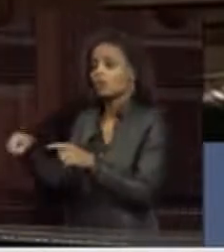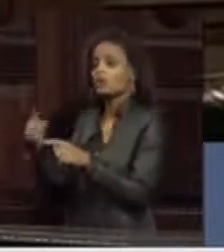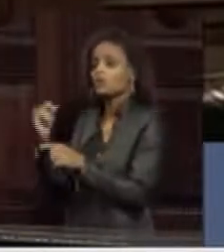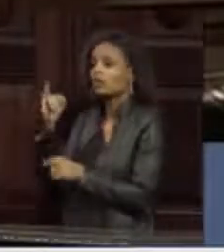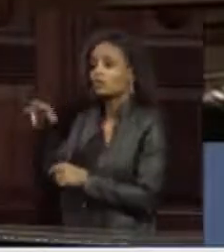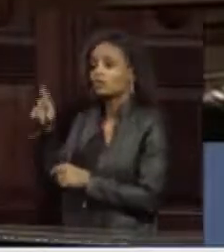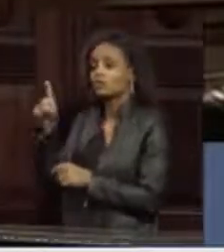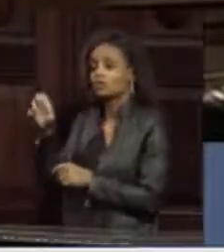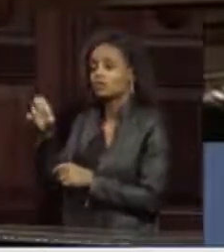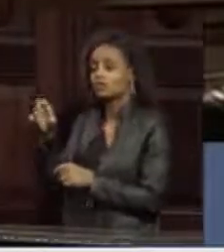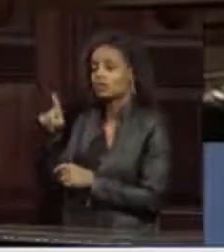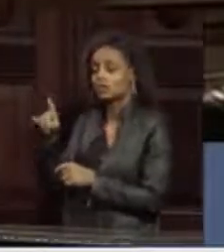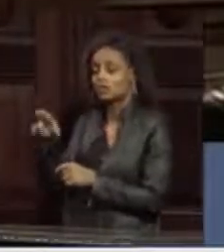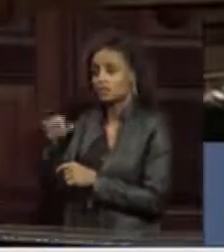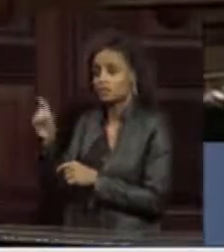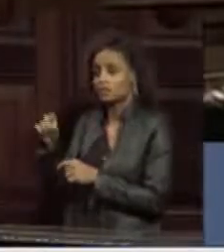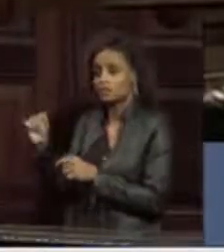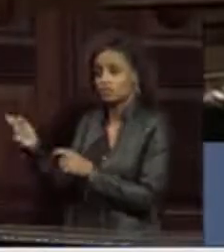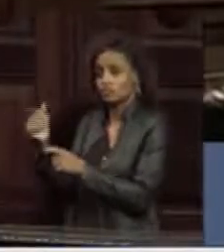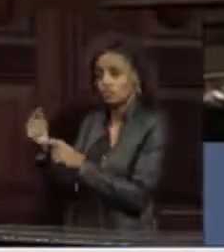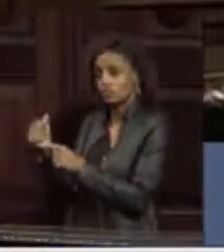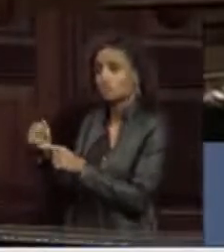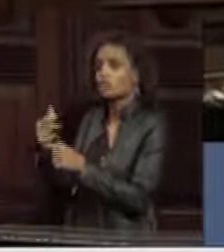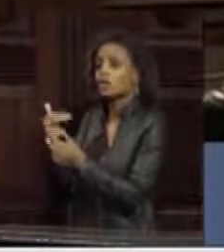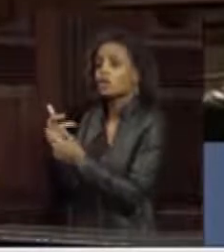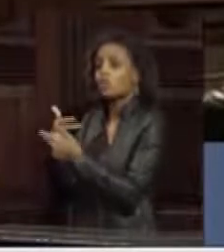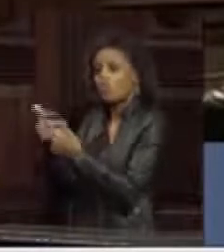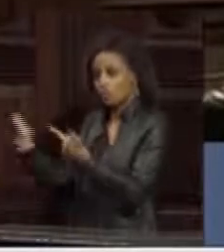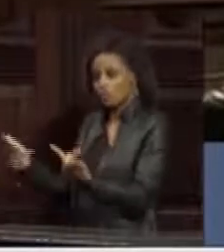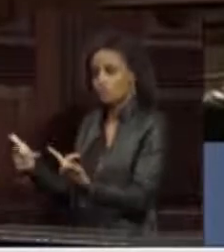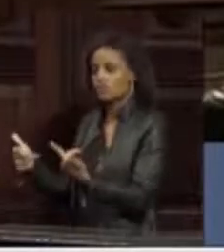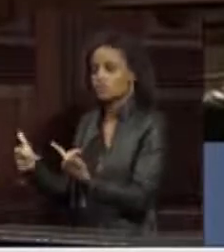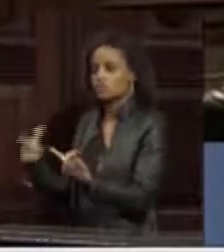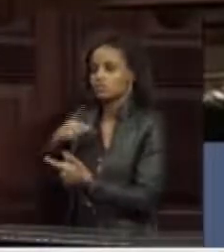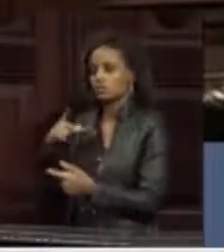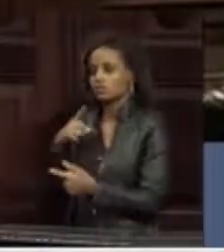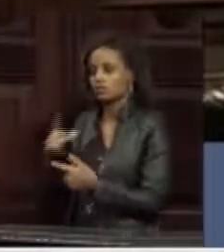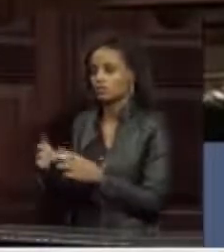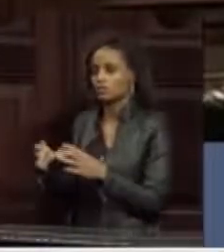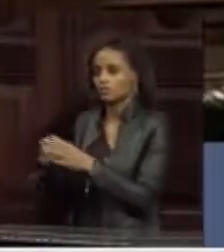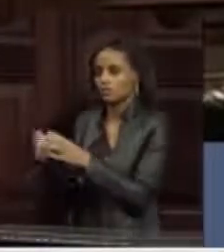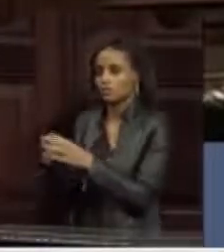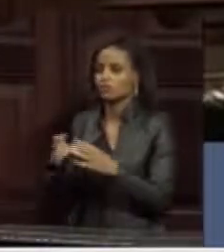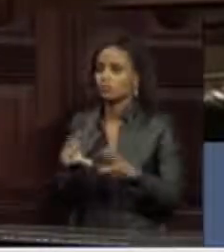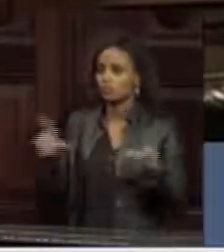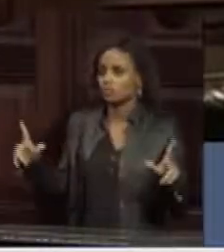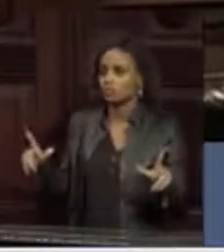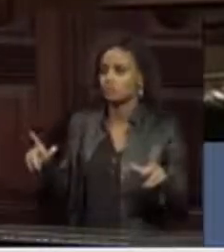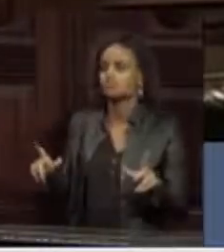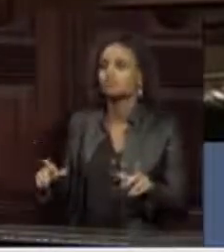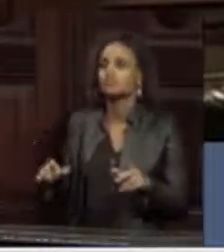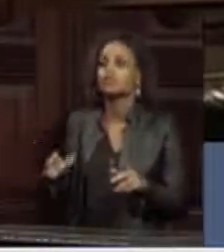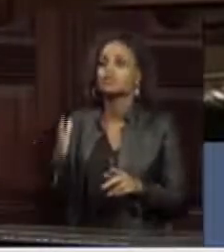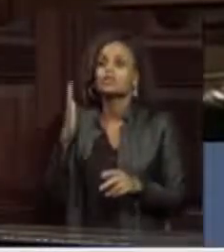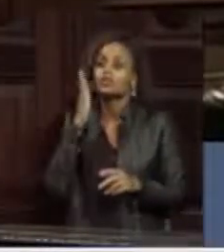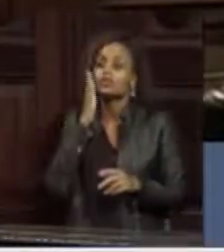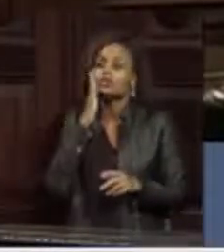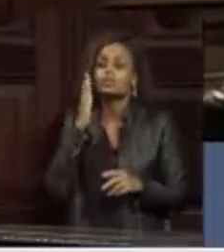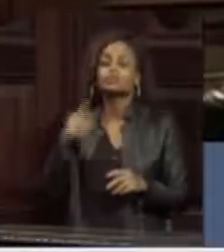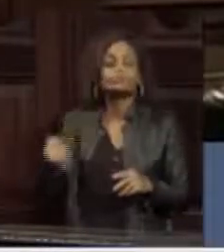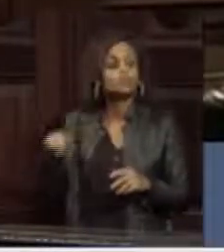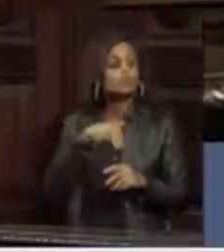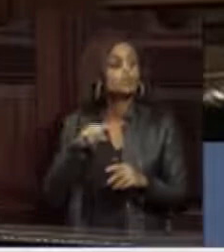E a partir da receita futura de campos de pós-sal é que se estabeleceu o